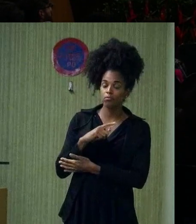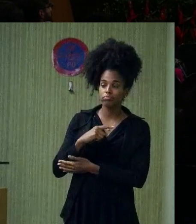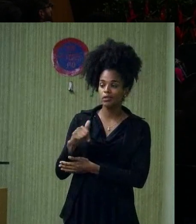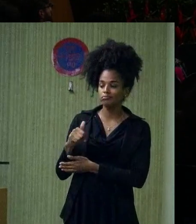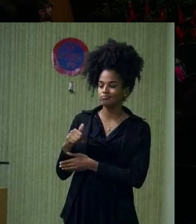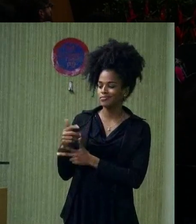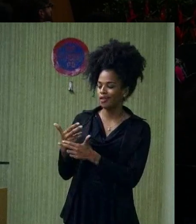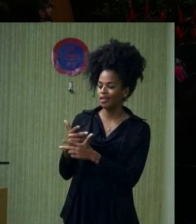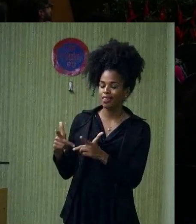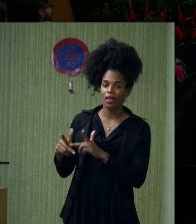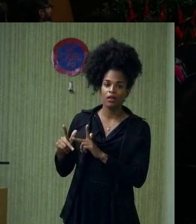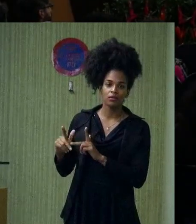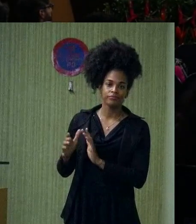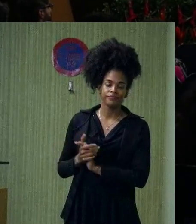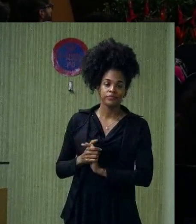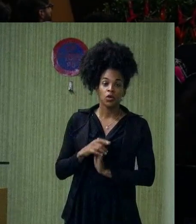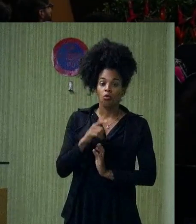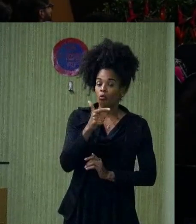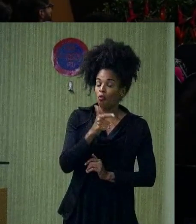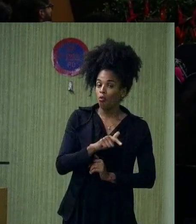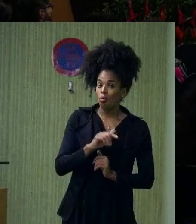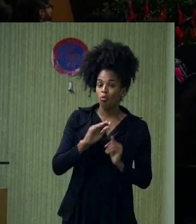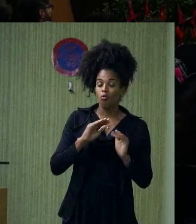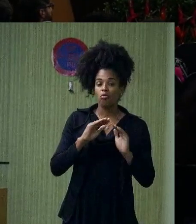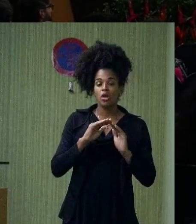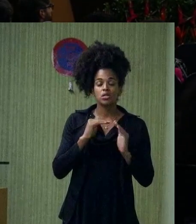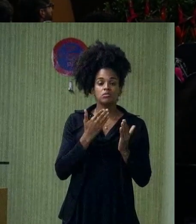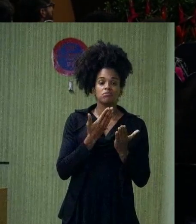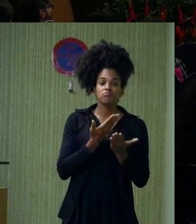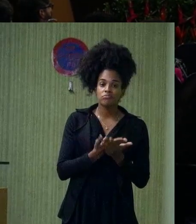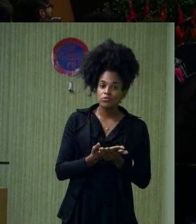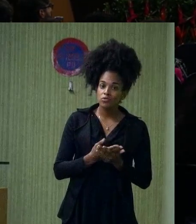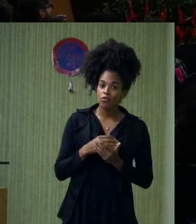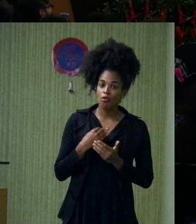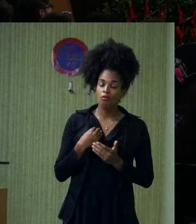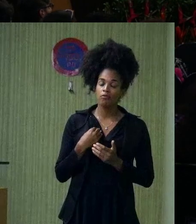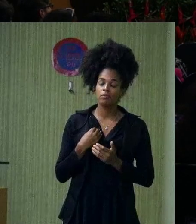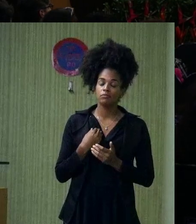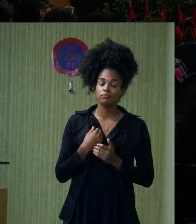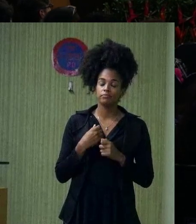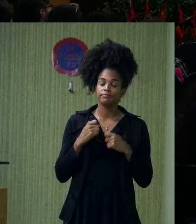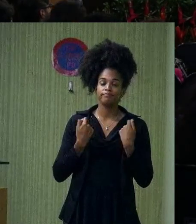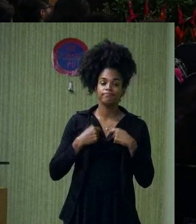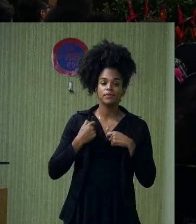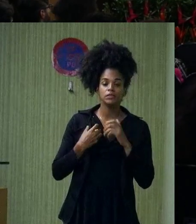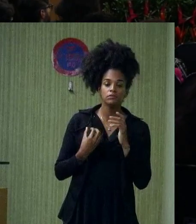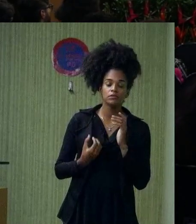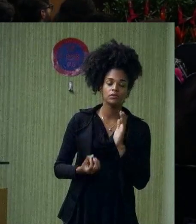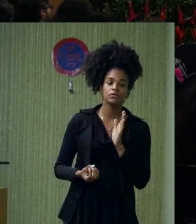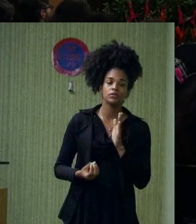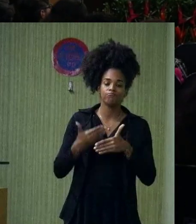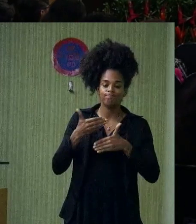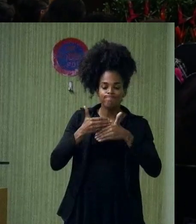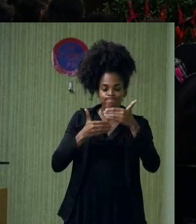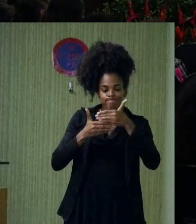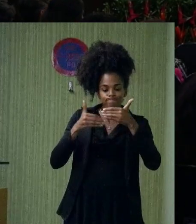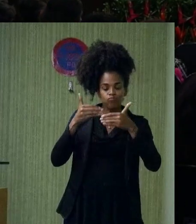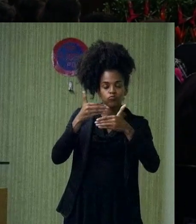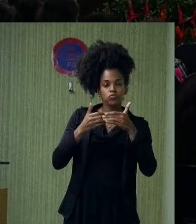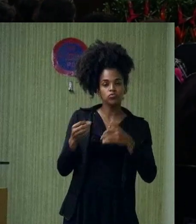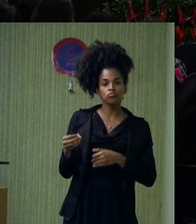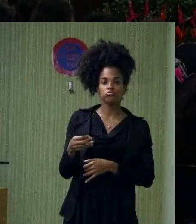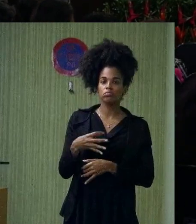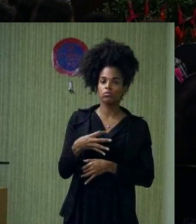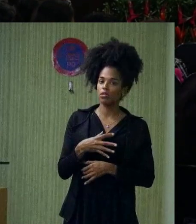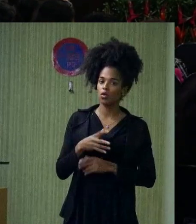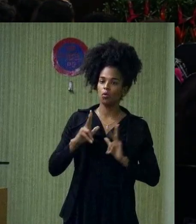tempo outras escolas Não nós vamos ter que fazer uma obra porque o telhado foi todo atingido porque a escola não precisa só de uma